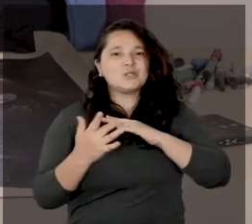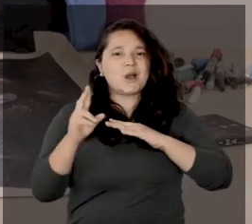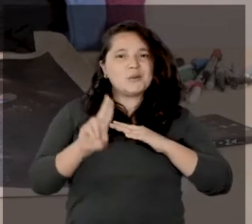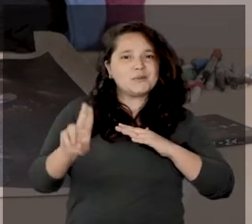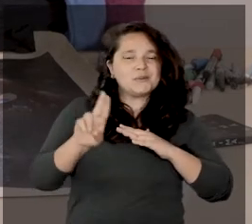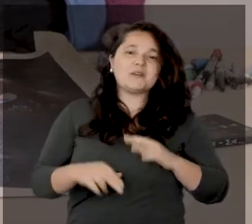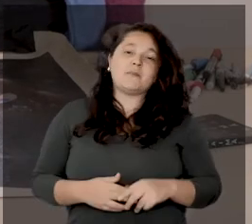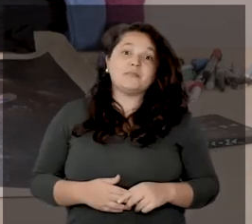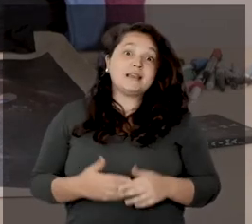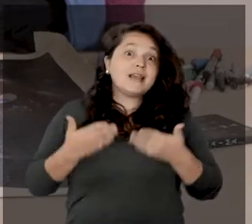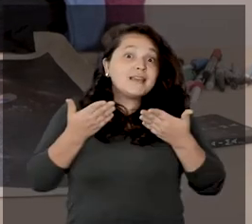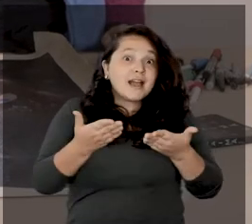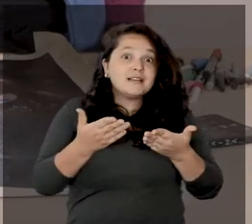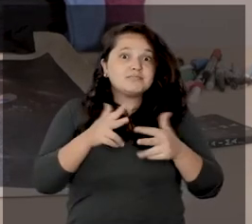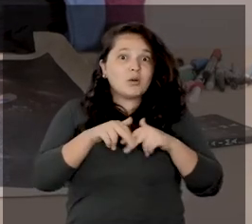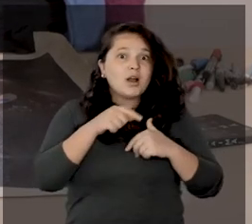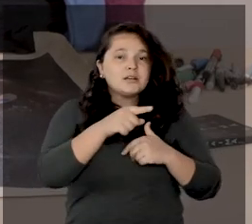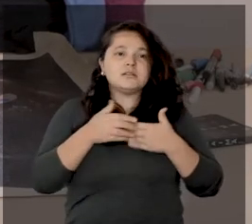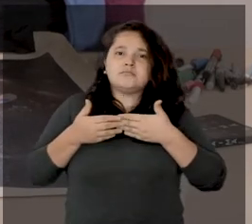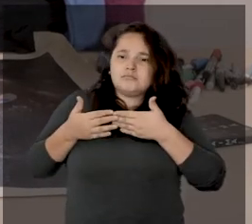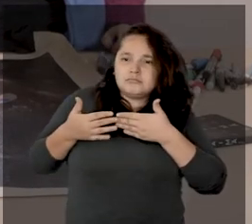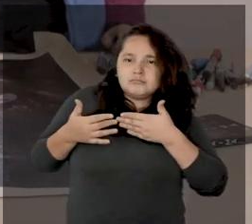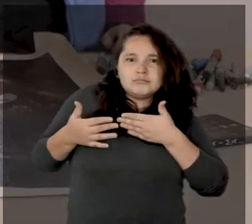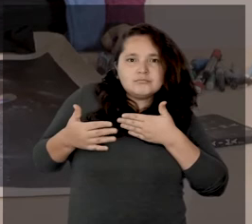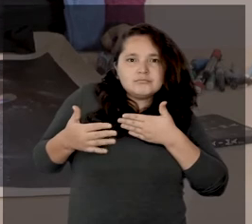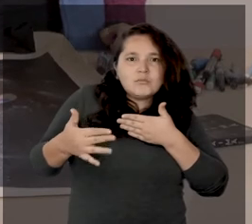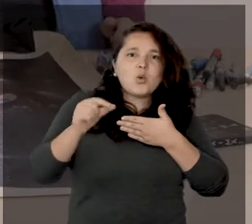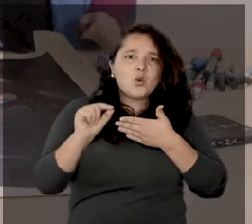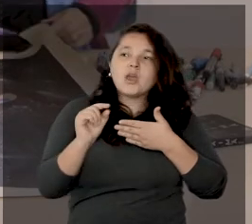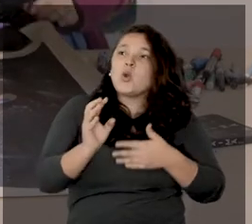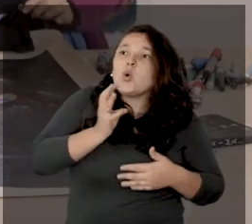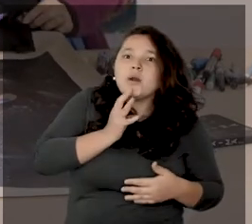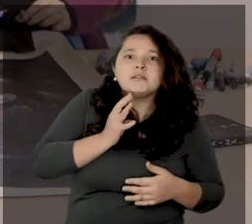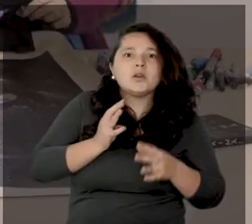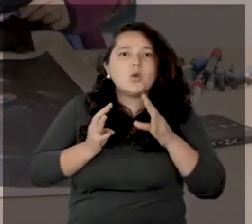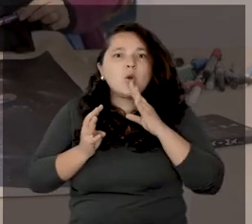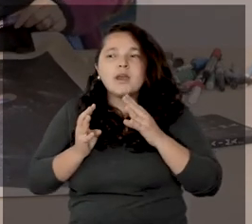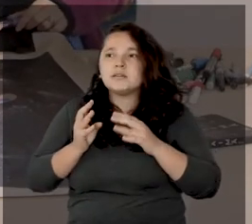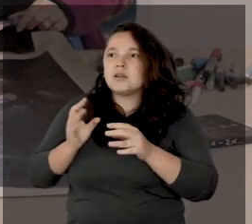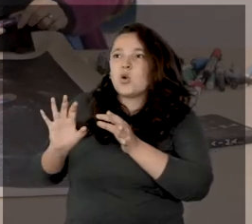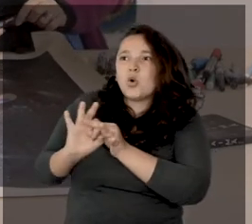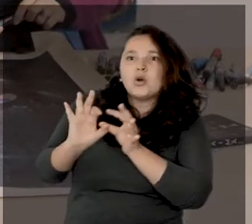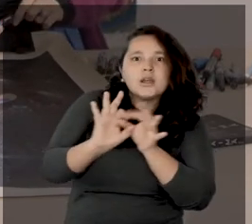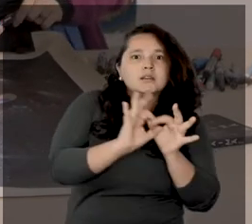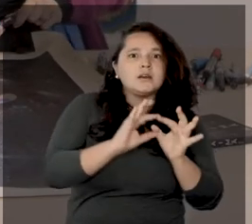fui me conectando, né, com as pessoas, com mais gente, com o mundo, com a rede social,